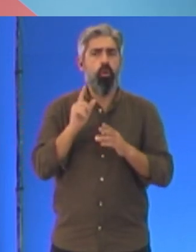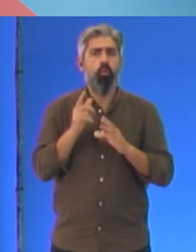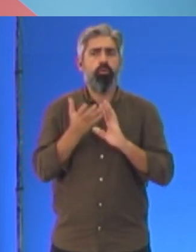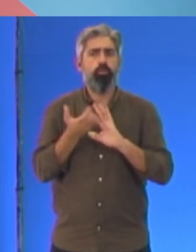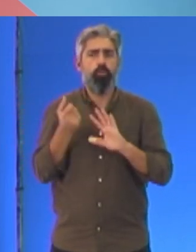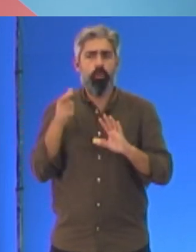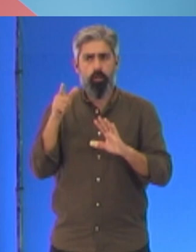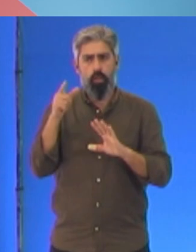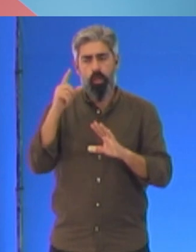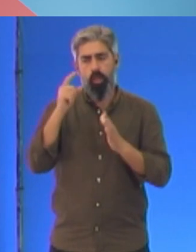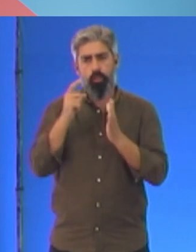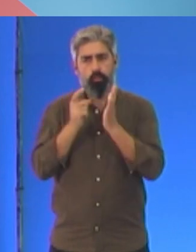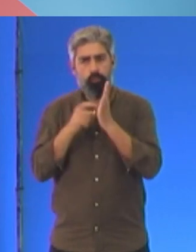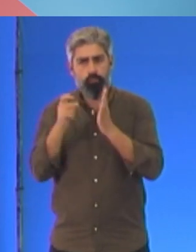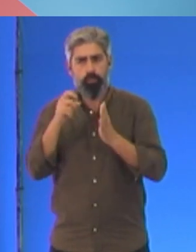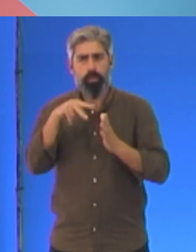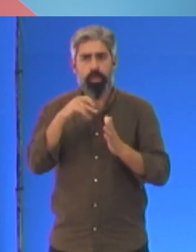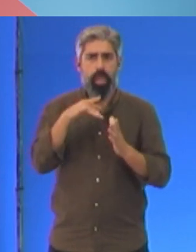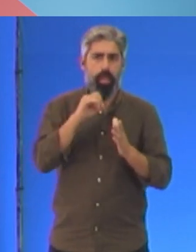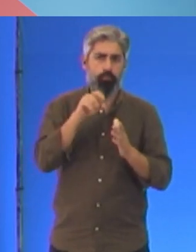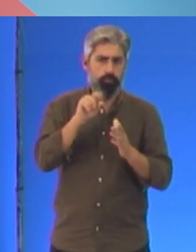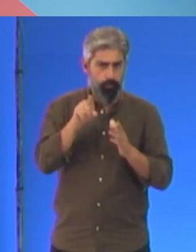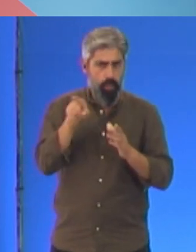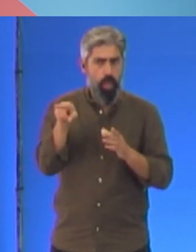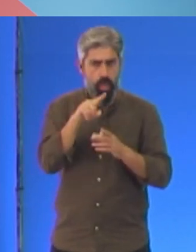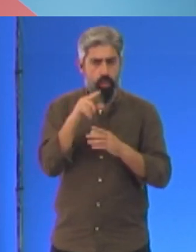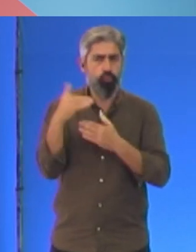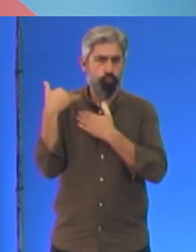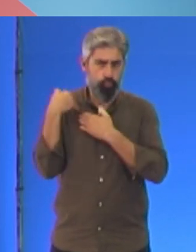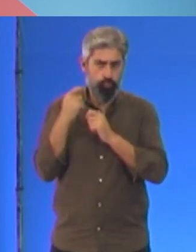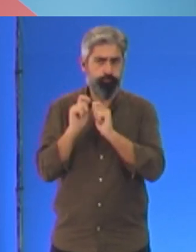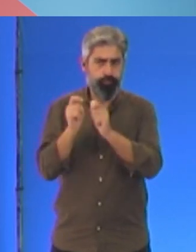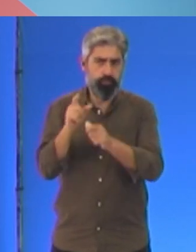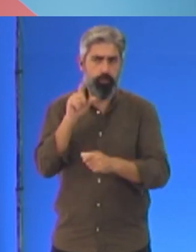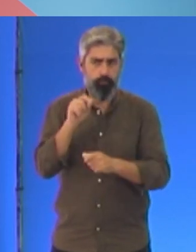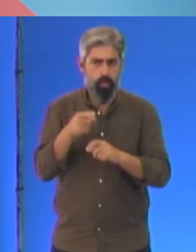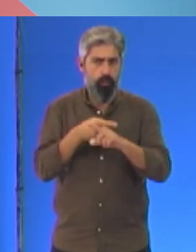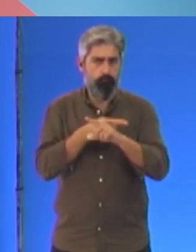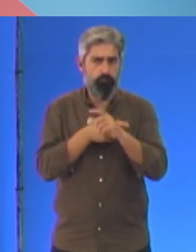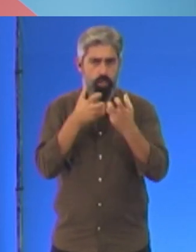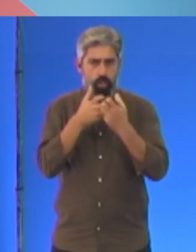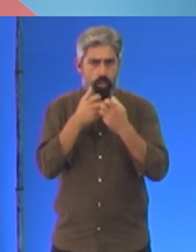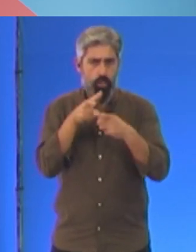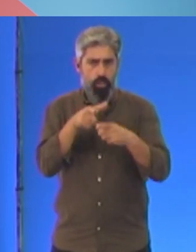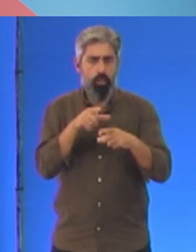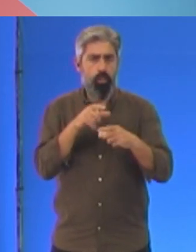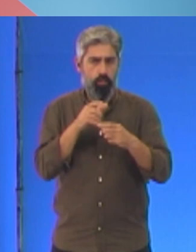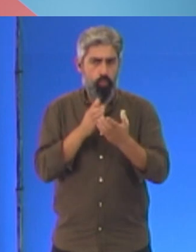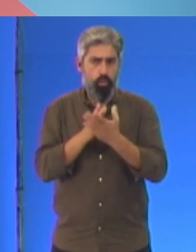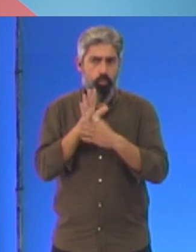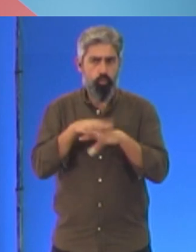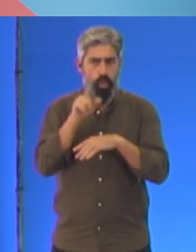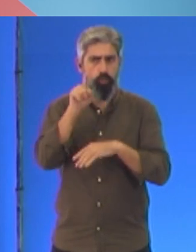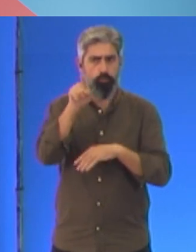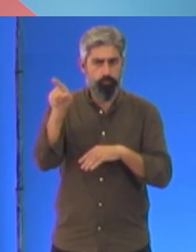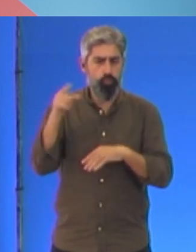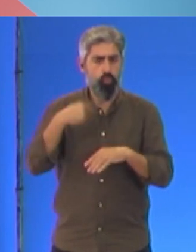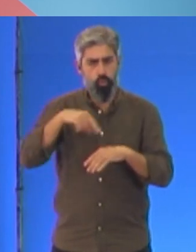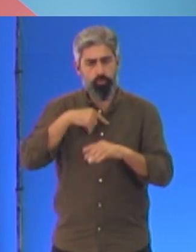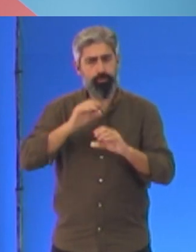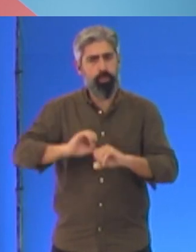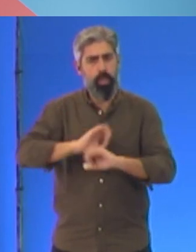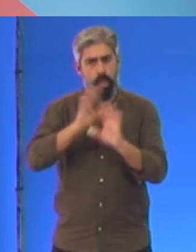anato dessa equação e das responsabilidades nas escalada militar neste conflito somos Claros